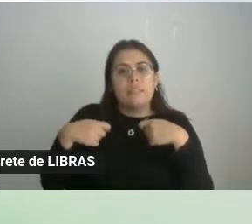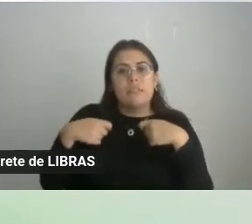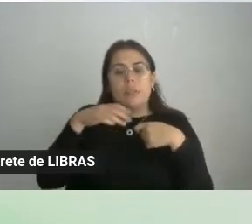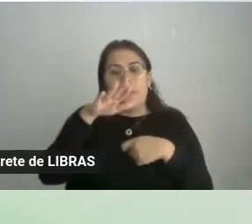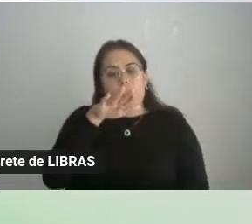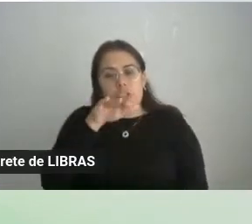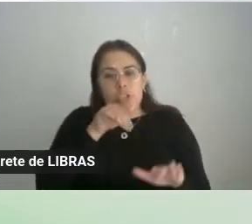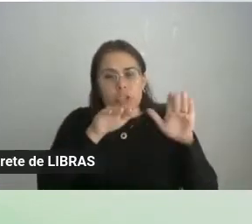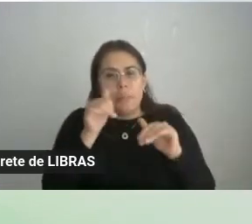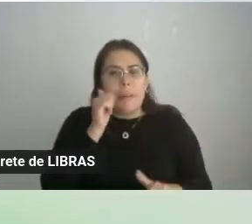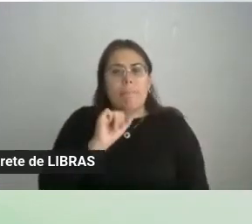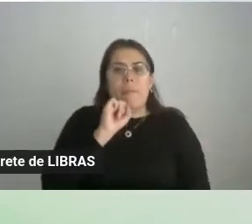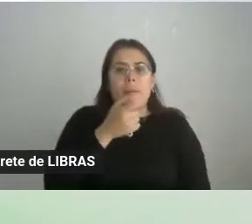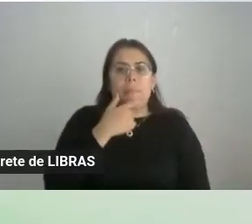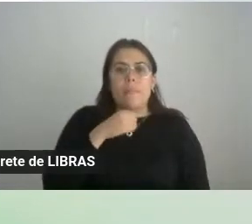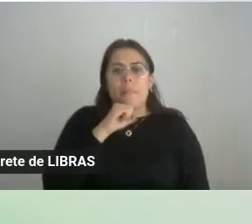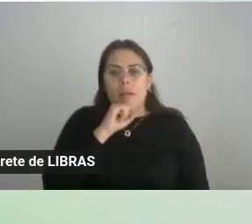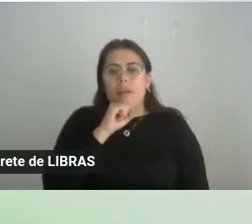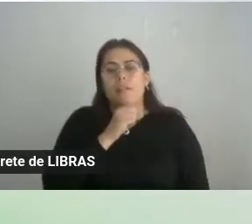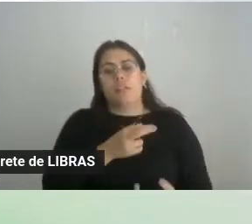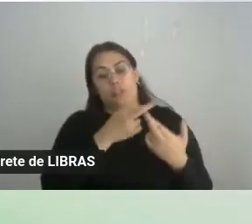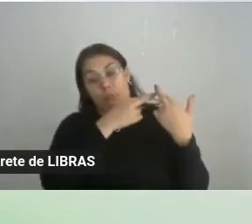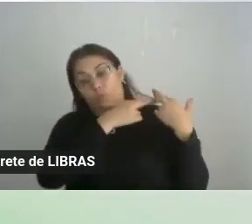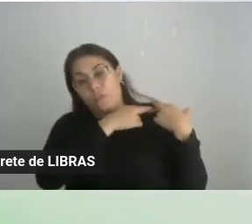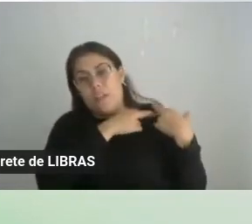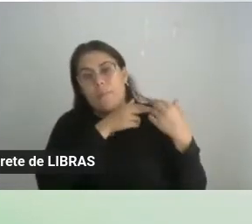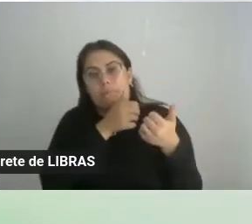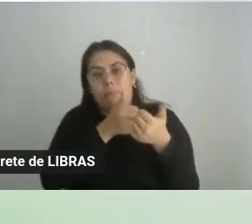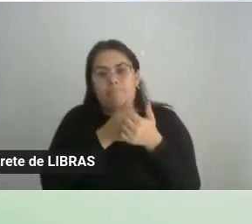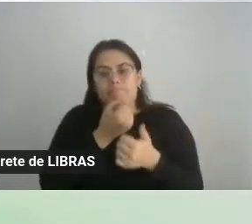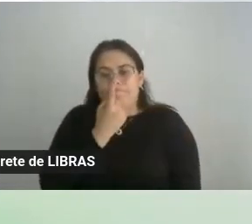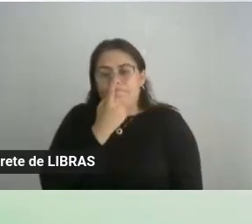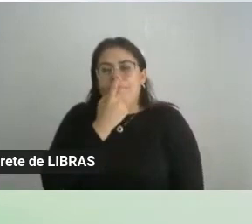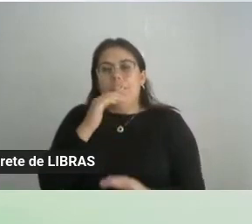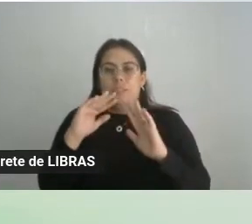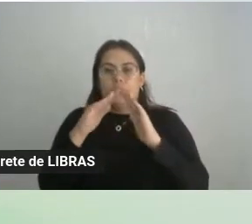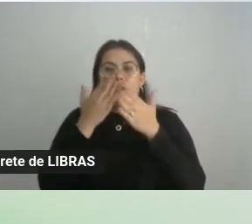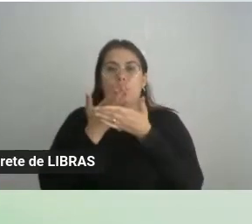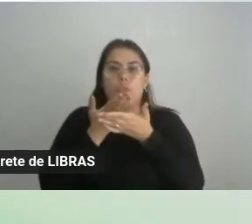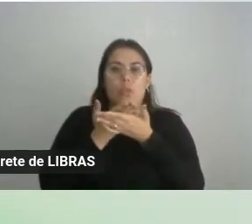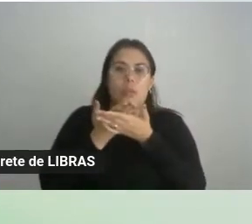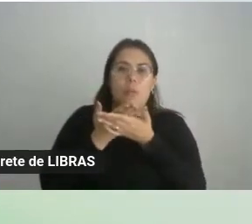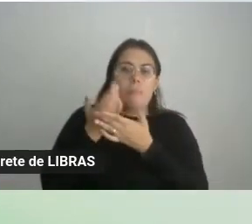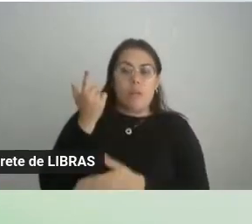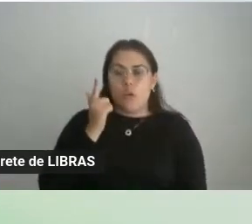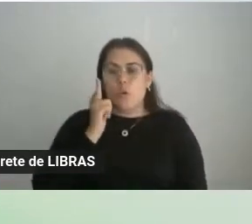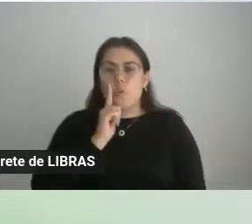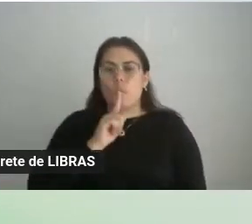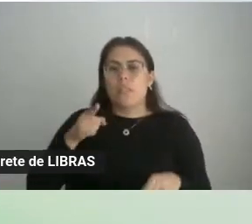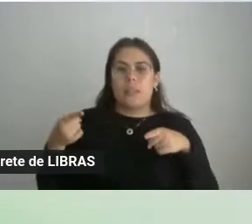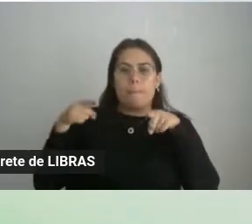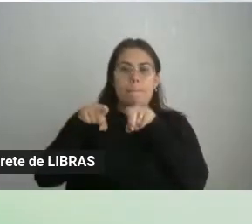pais para perto. Os pais ou os responsáveis, enfim, para mais perto da escola, para eles terem vocês, educadores, como